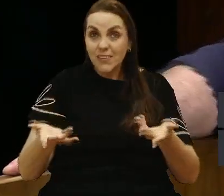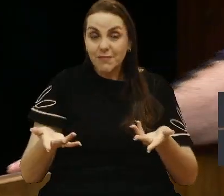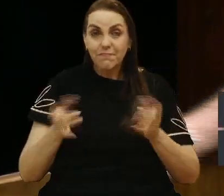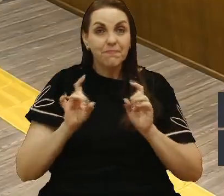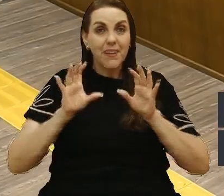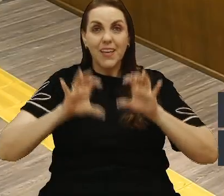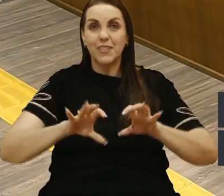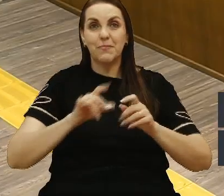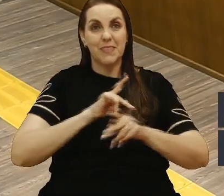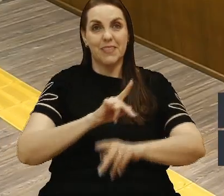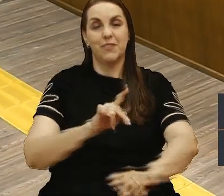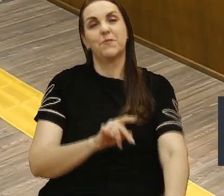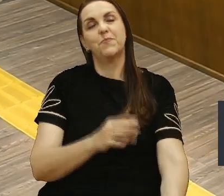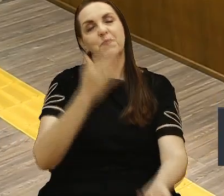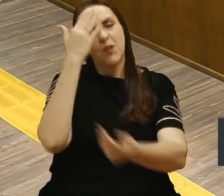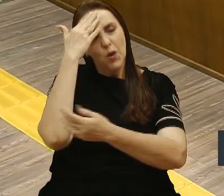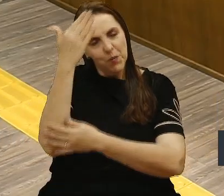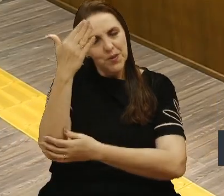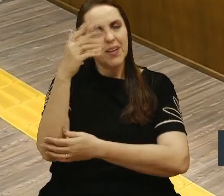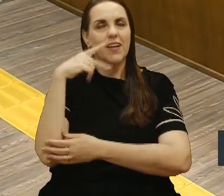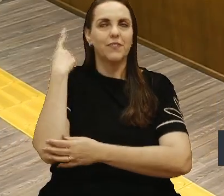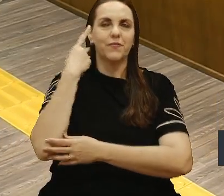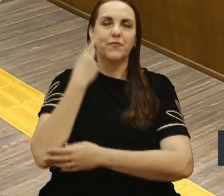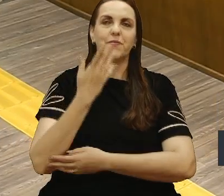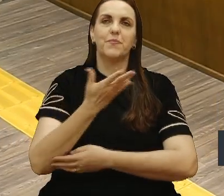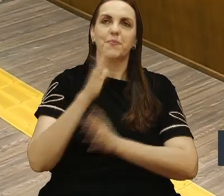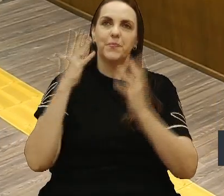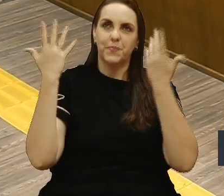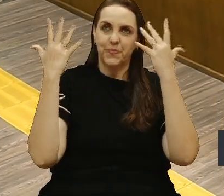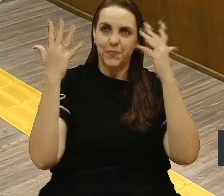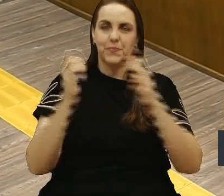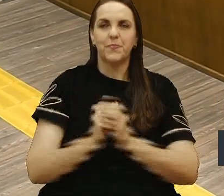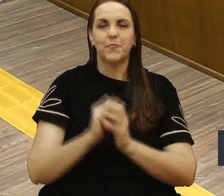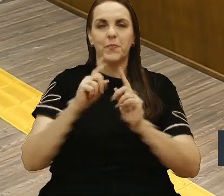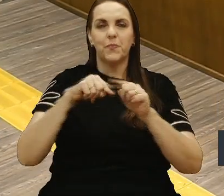isso, presidente. Obrigado, vereador. Parabéns. Próximo inscrito em declaração